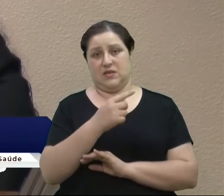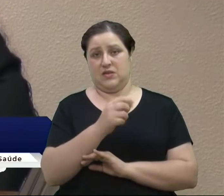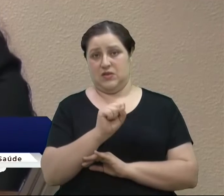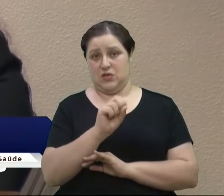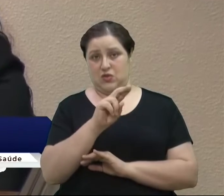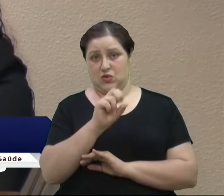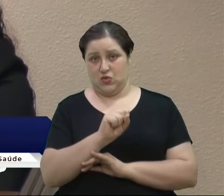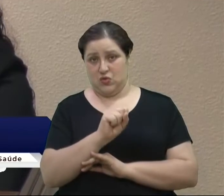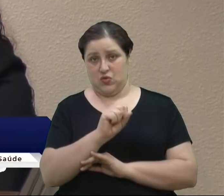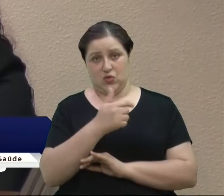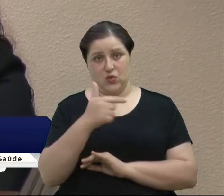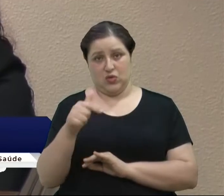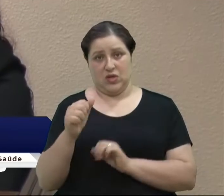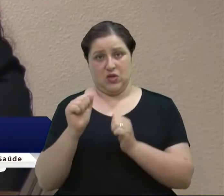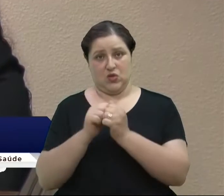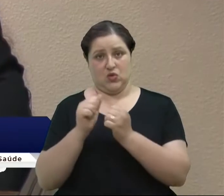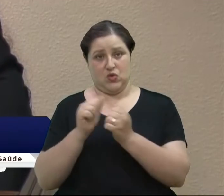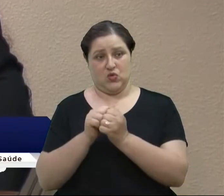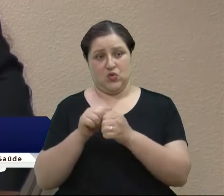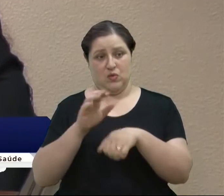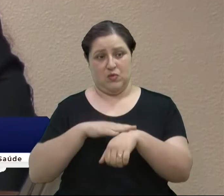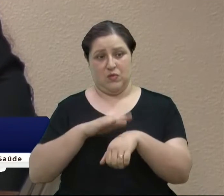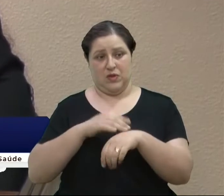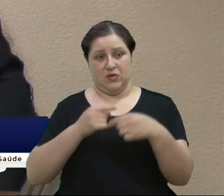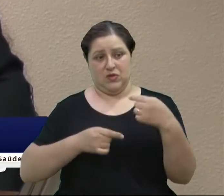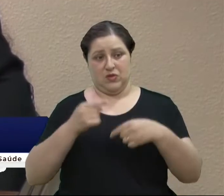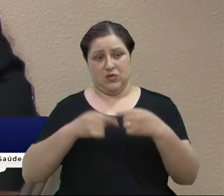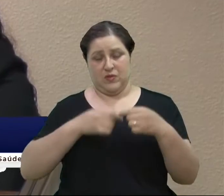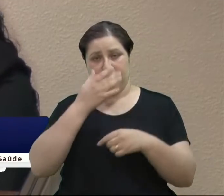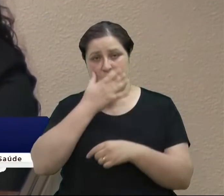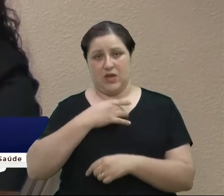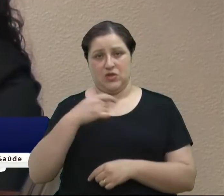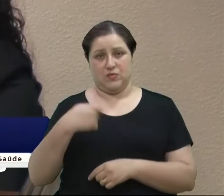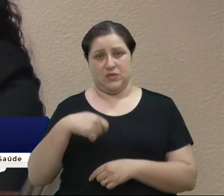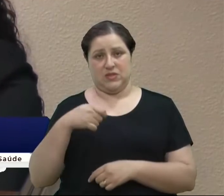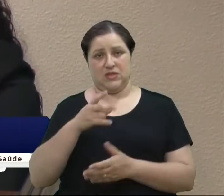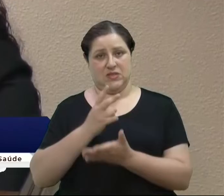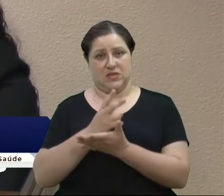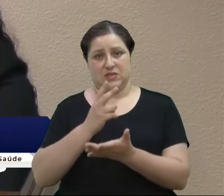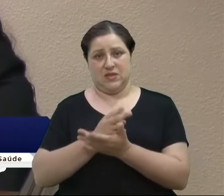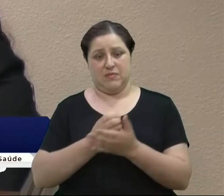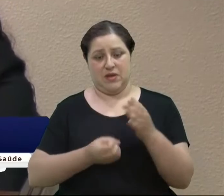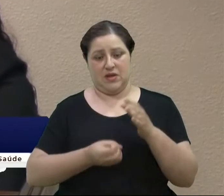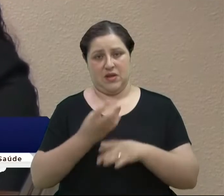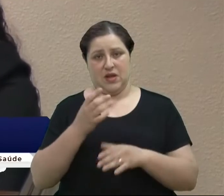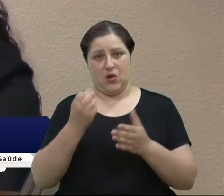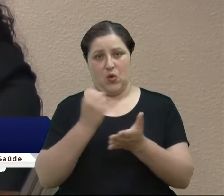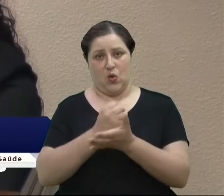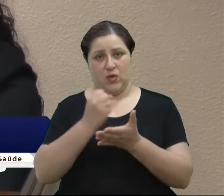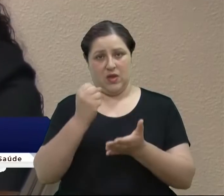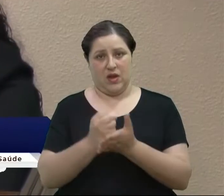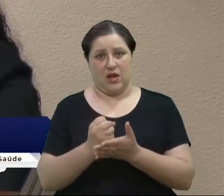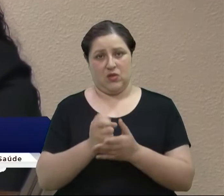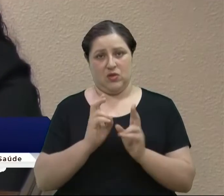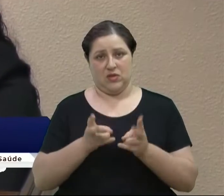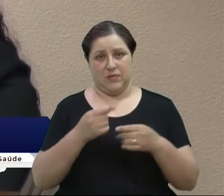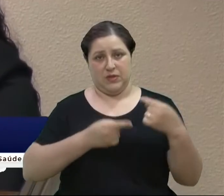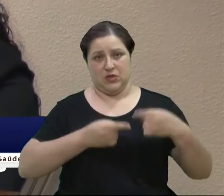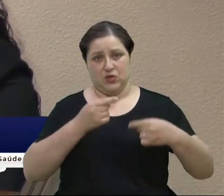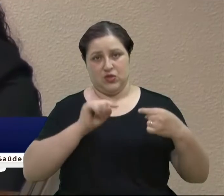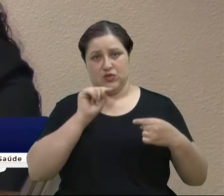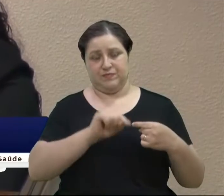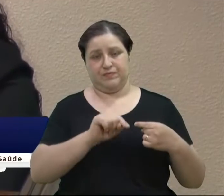na mesa de discussão. Então, acho que temos que, toda vez que se elaborar um contrato, toda vez que se discutir